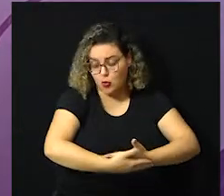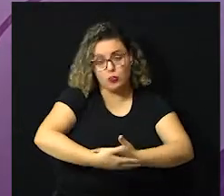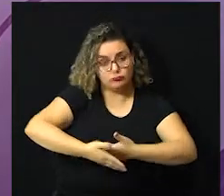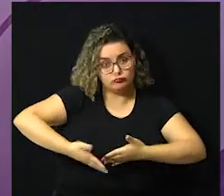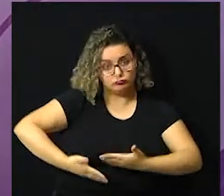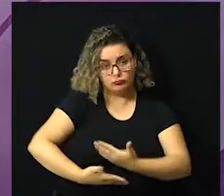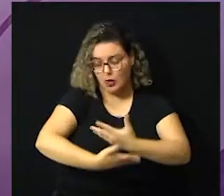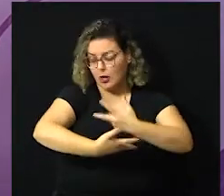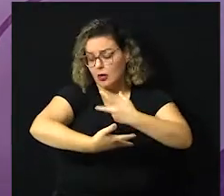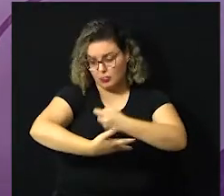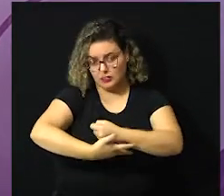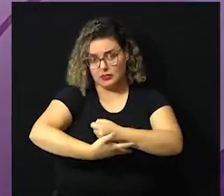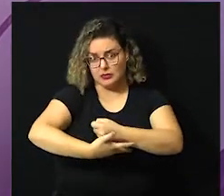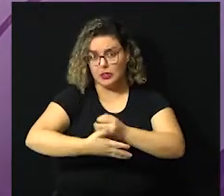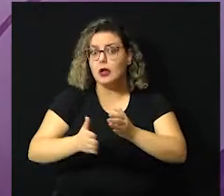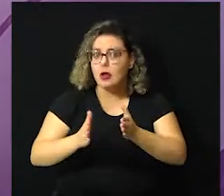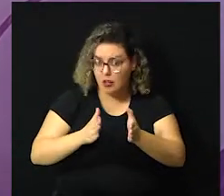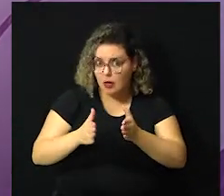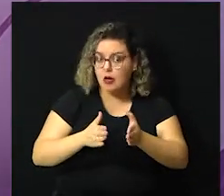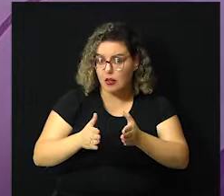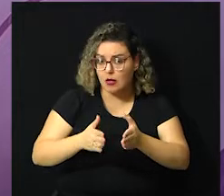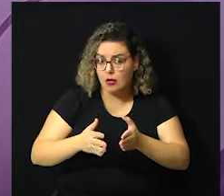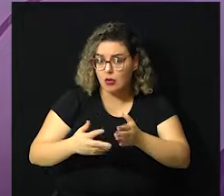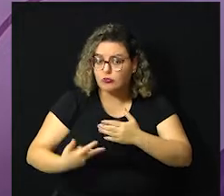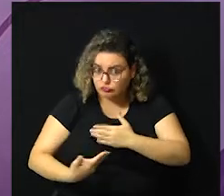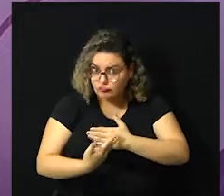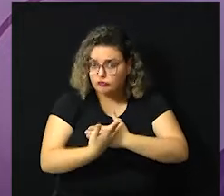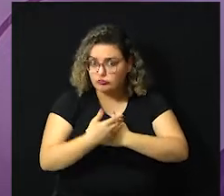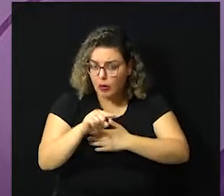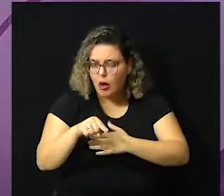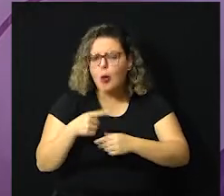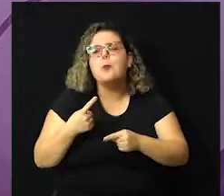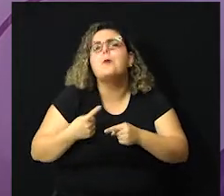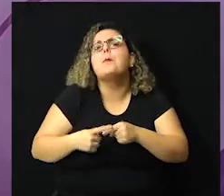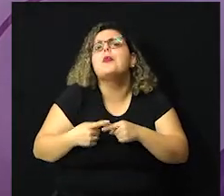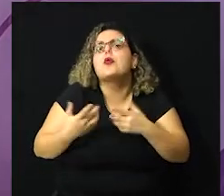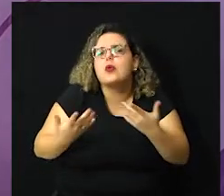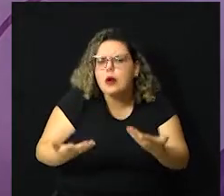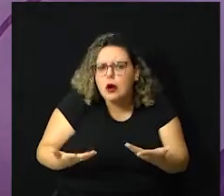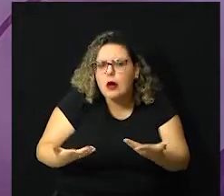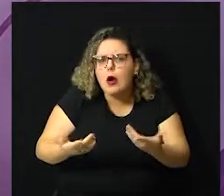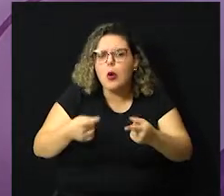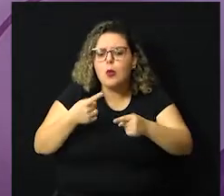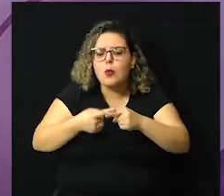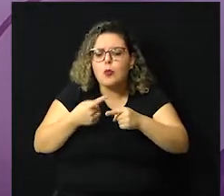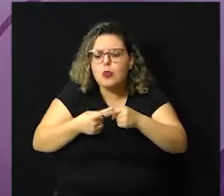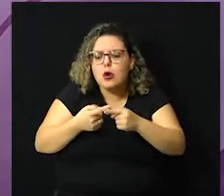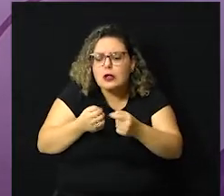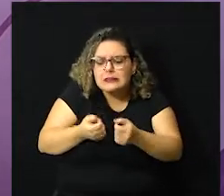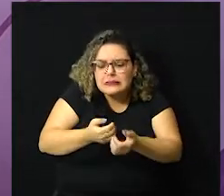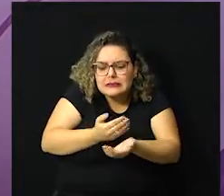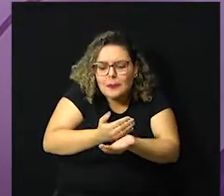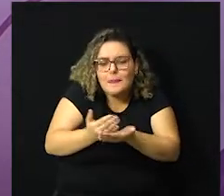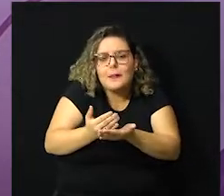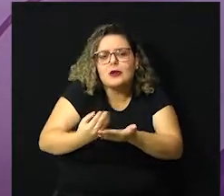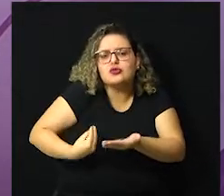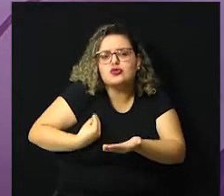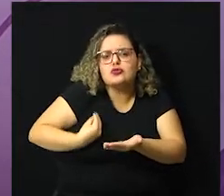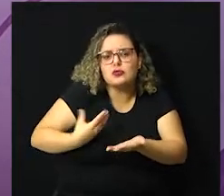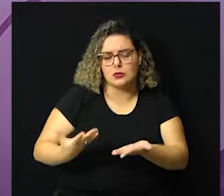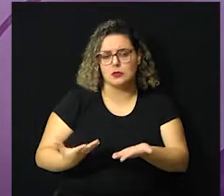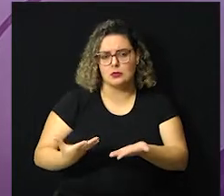primeira picada, muitas vezes ali, ainda no centro cirúrgico, né? Por que disso? Por que nesses primeiros instantes de